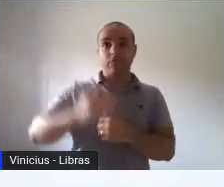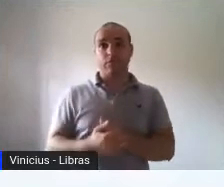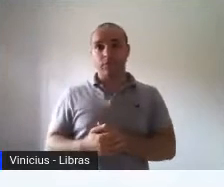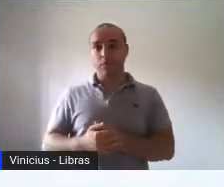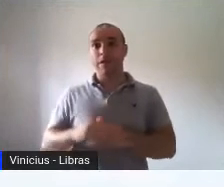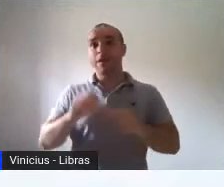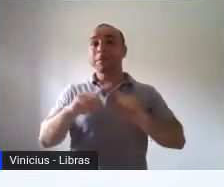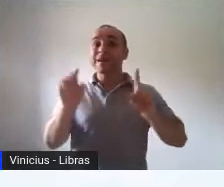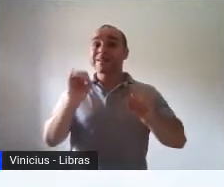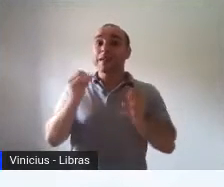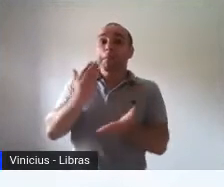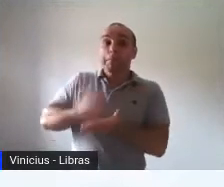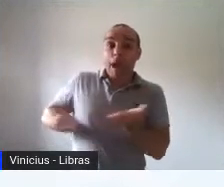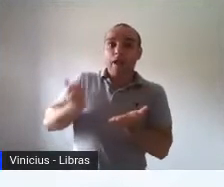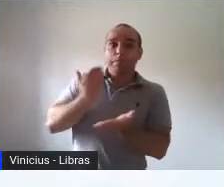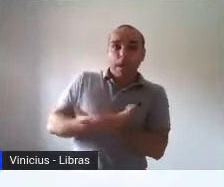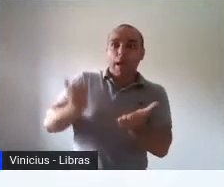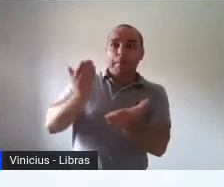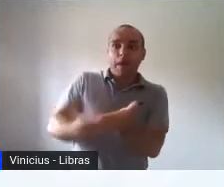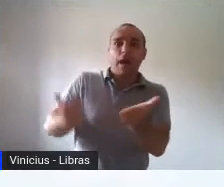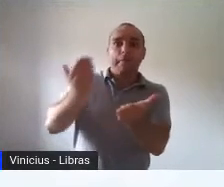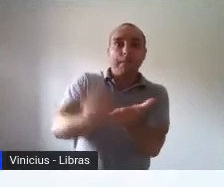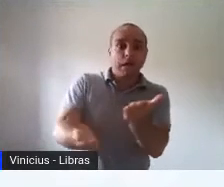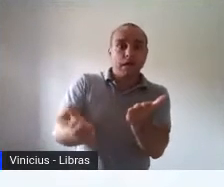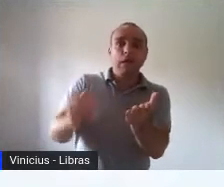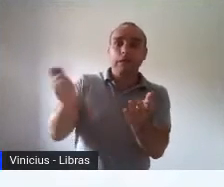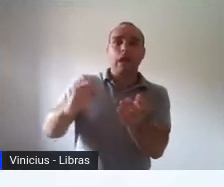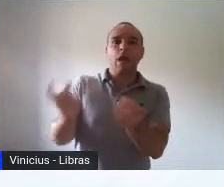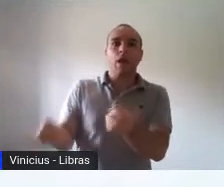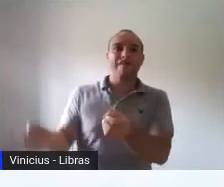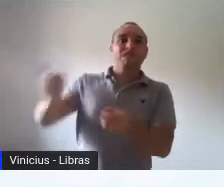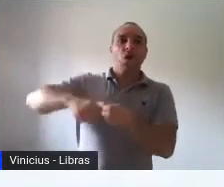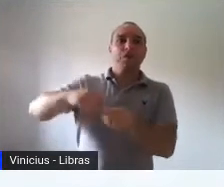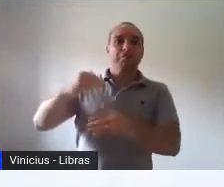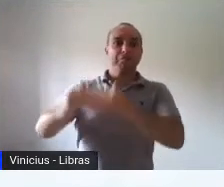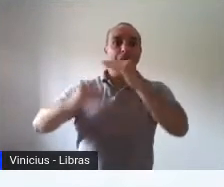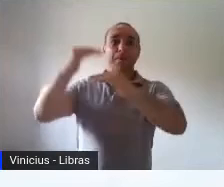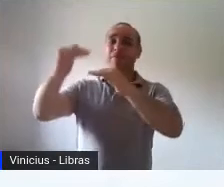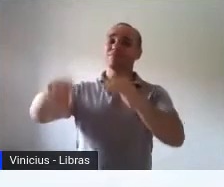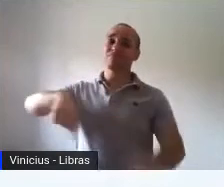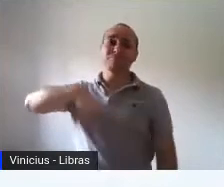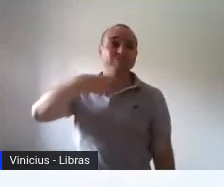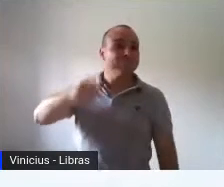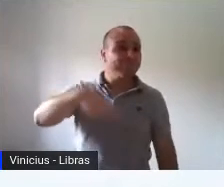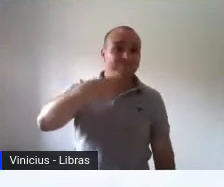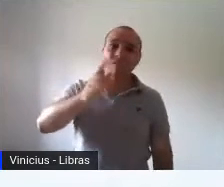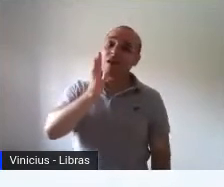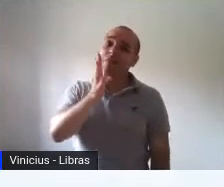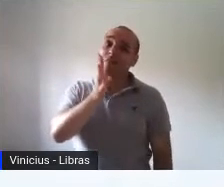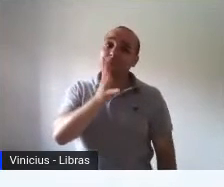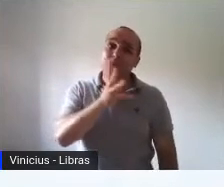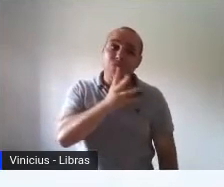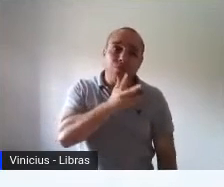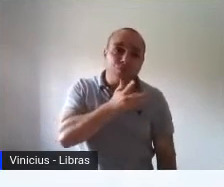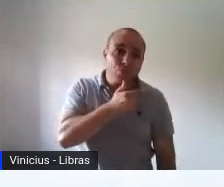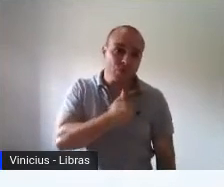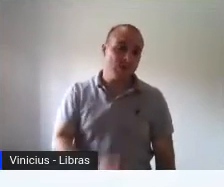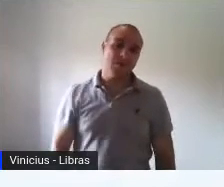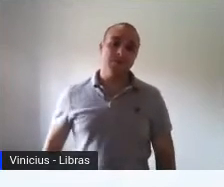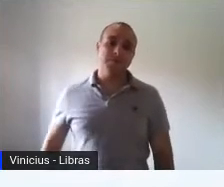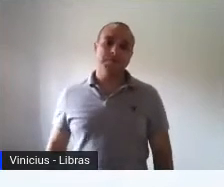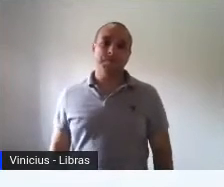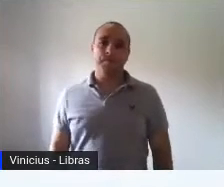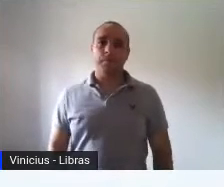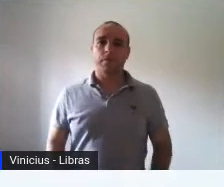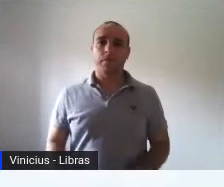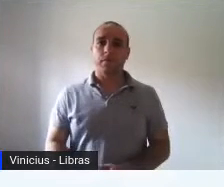recuperar demoram muito, e se recuperar, né? Os vários estragos que foram feitos aí, da questão da reforma da Previdência,